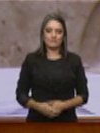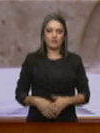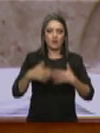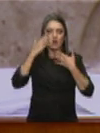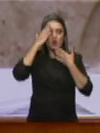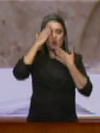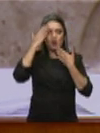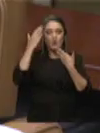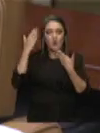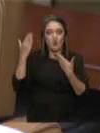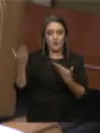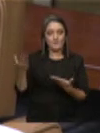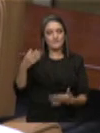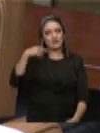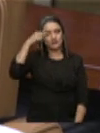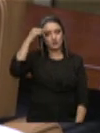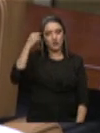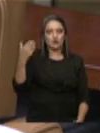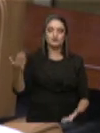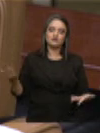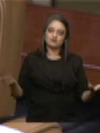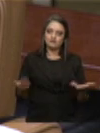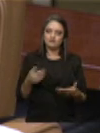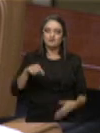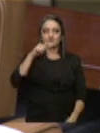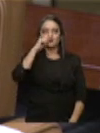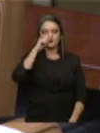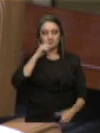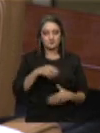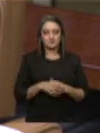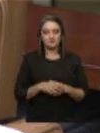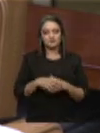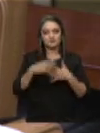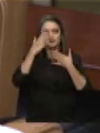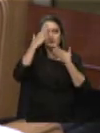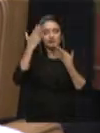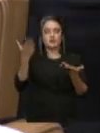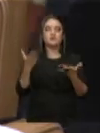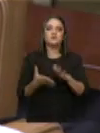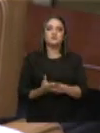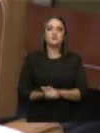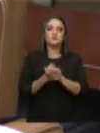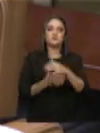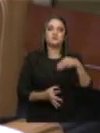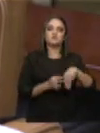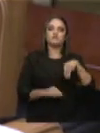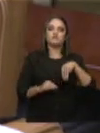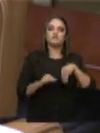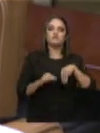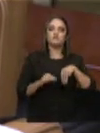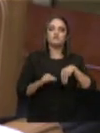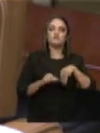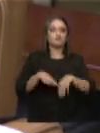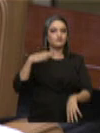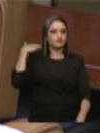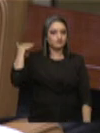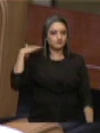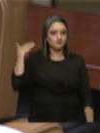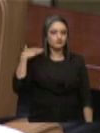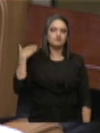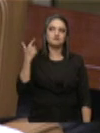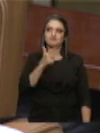ministro Fachin. Muito obrigado, presidente. Cumprimentando Vossa Excelência, a eminente ministra Carmen Lúcia, os eminentes pares, são duas